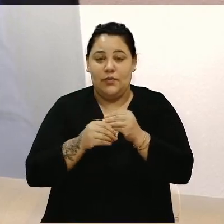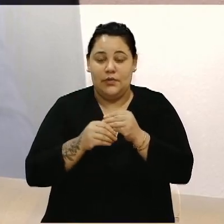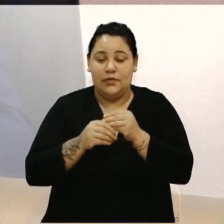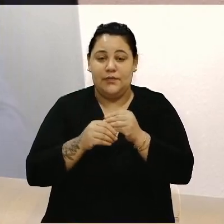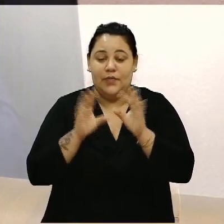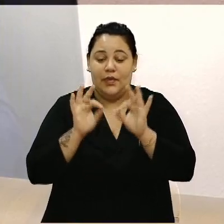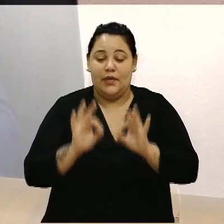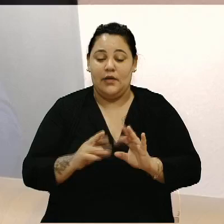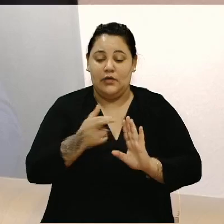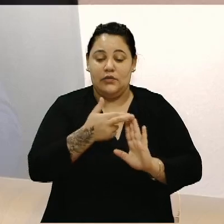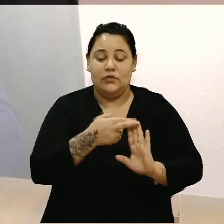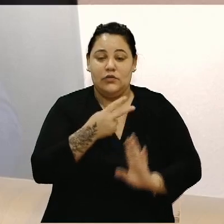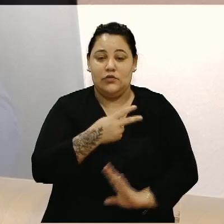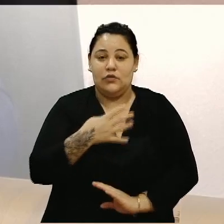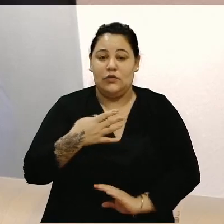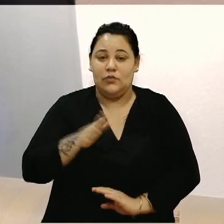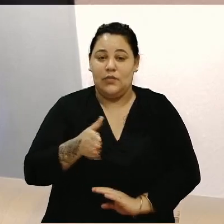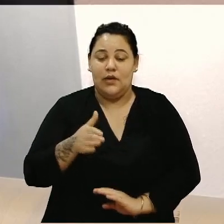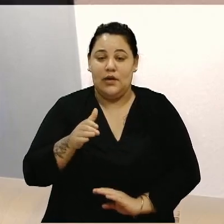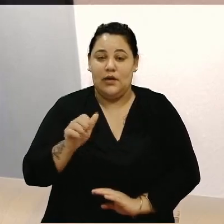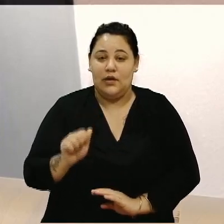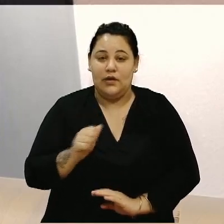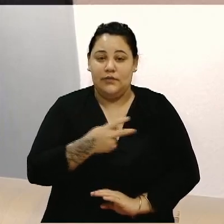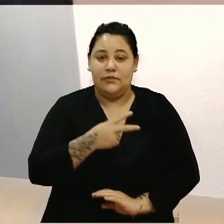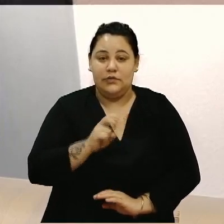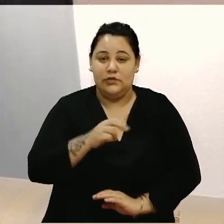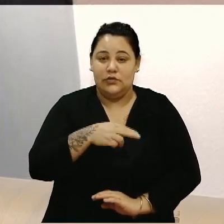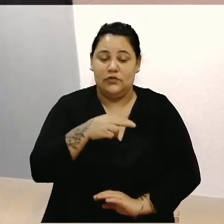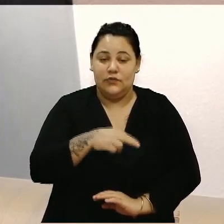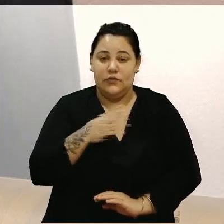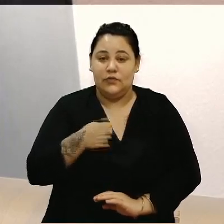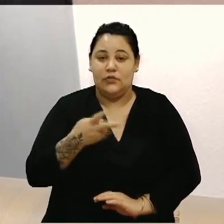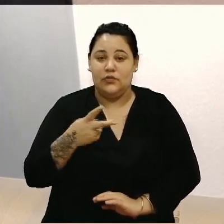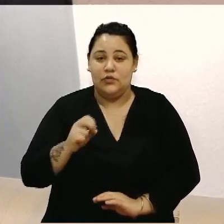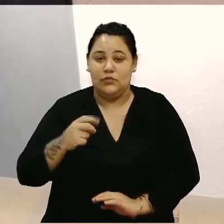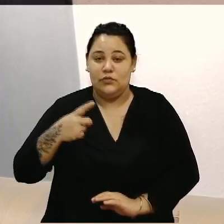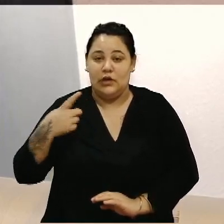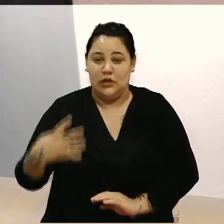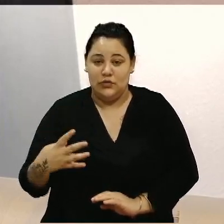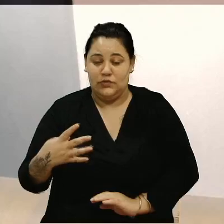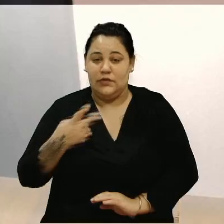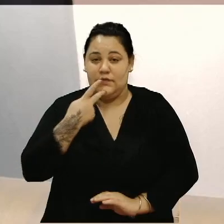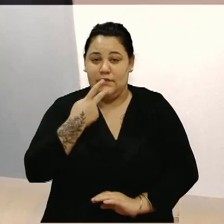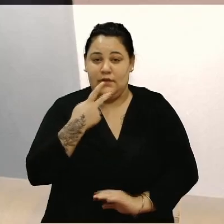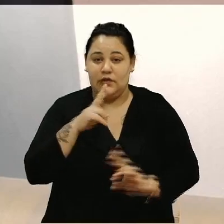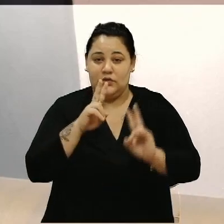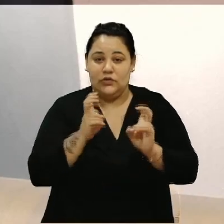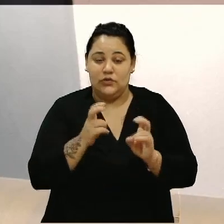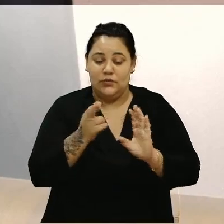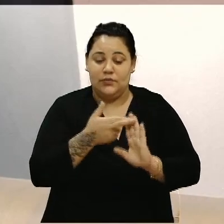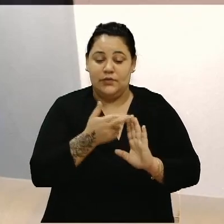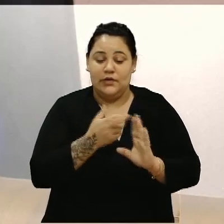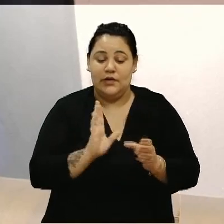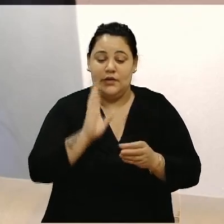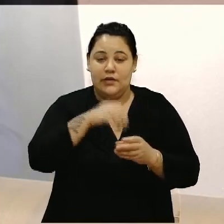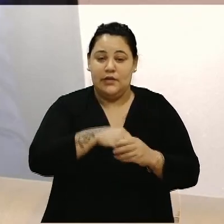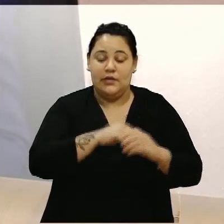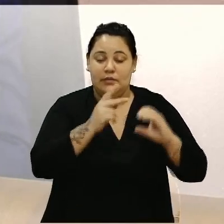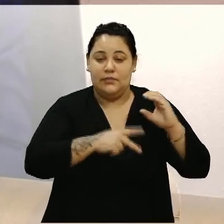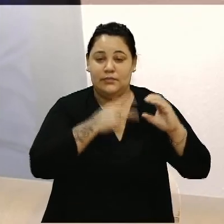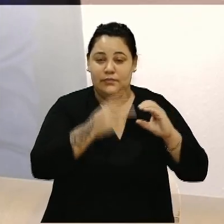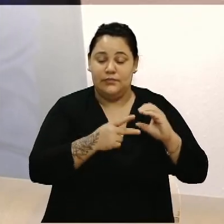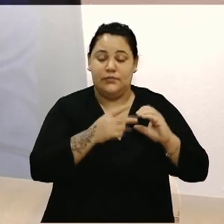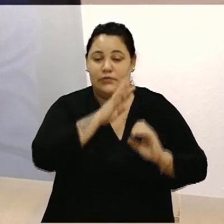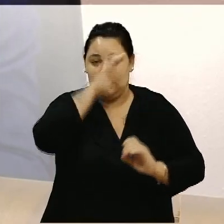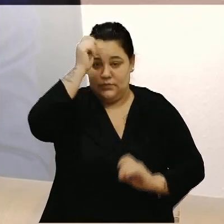número 244/A, de 25 de novembro de 2014, que dispõe sobre o regimento interno da Câmara Municipal de Caxias